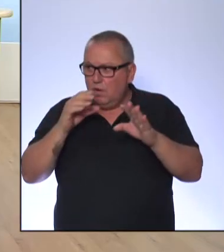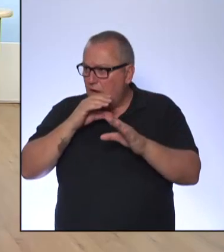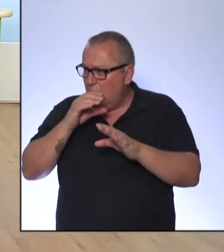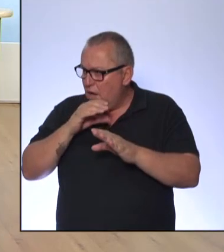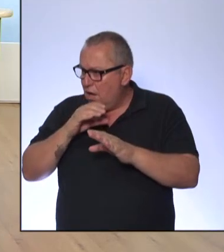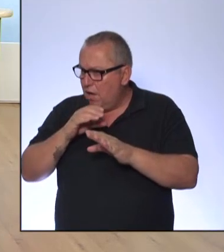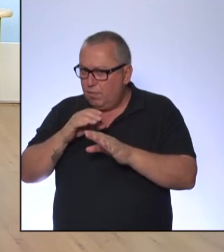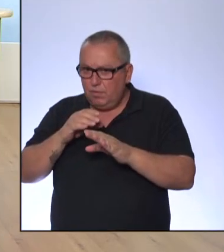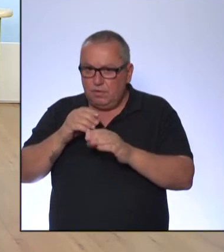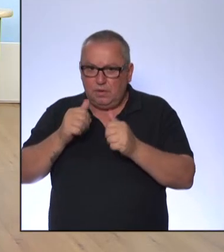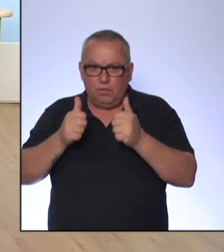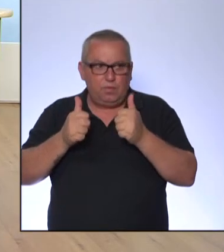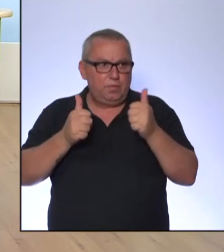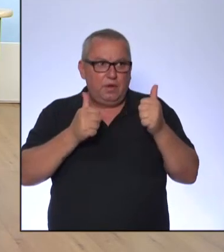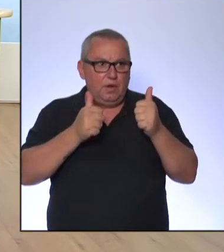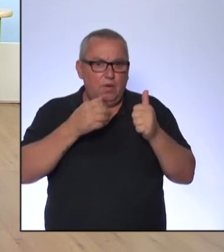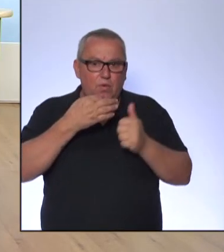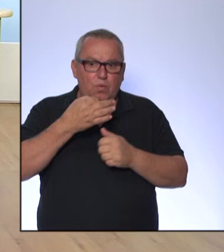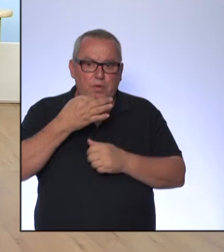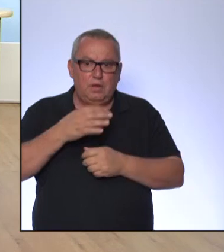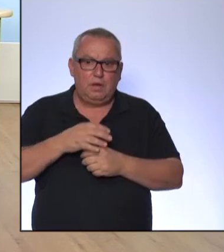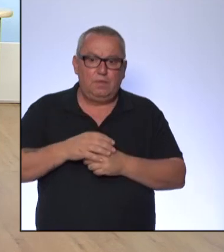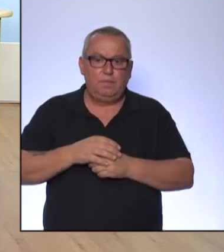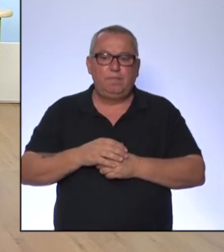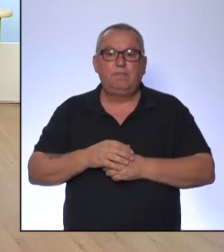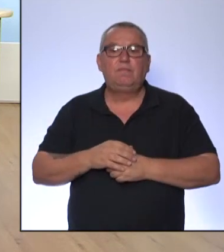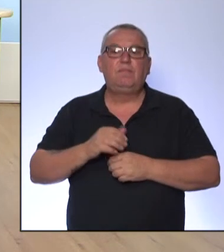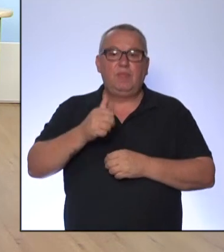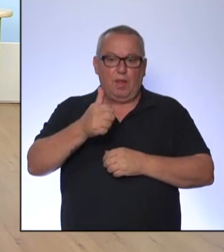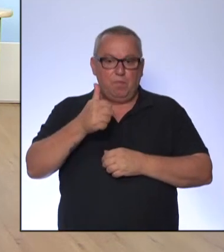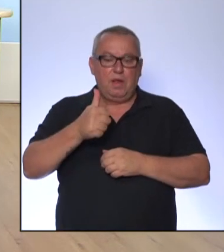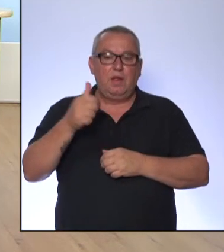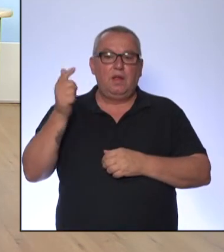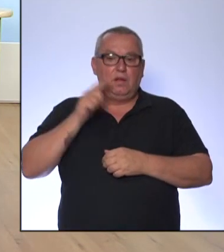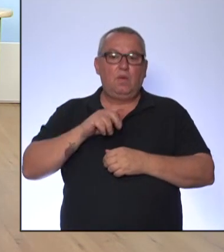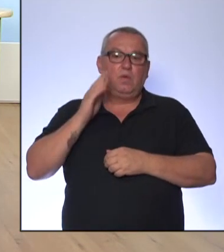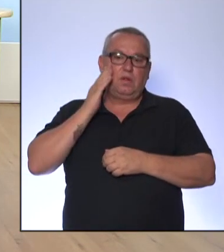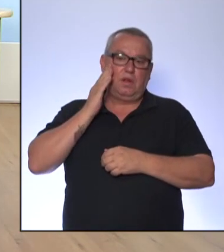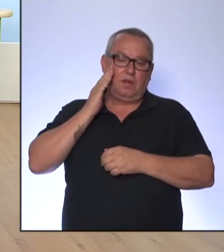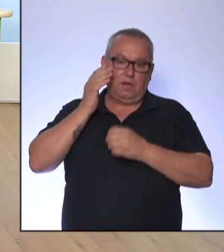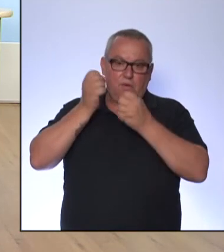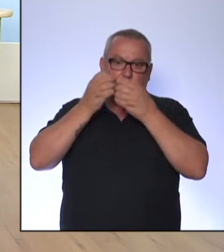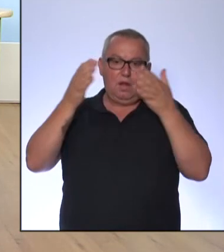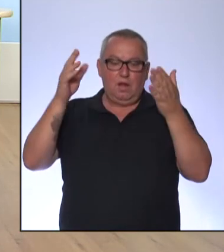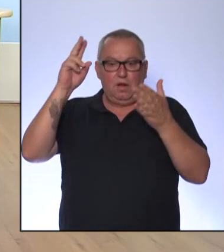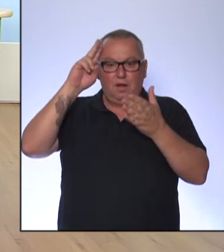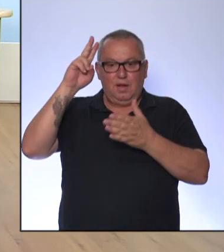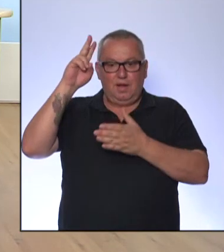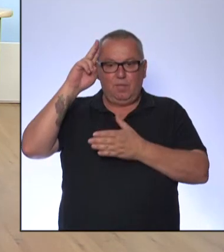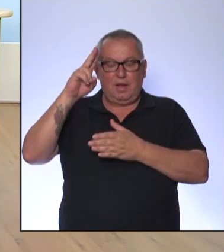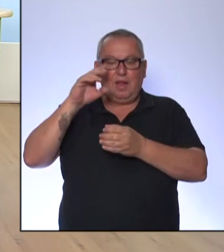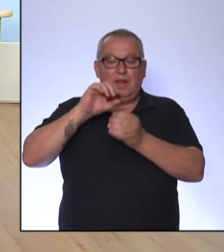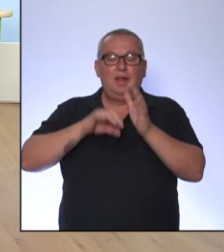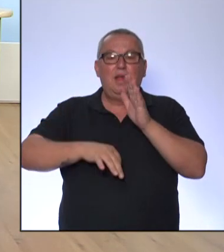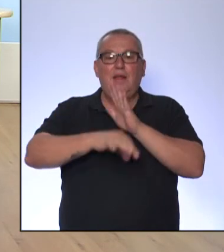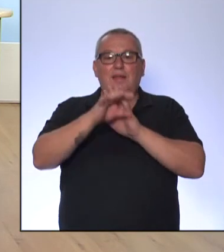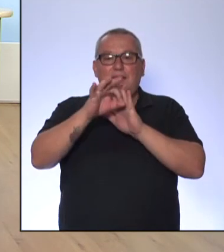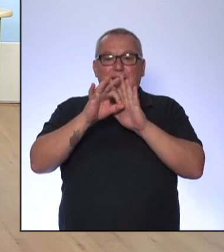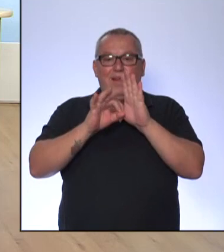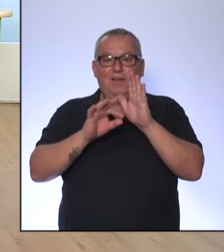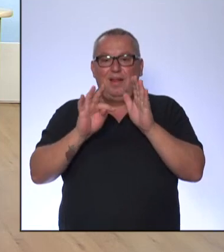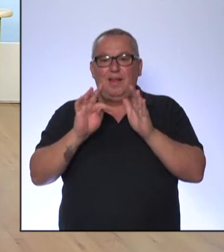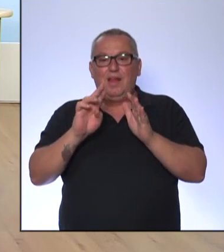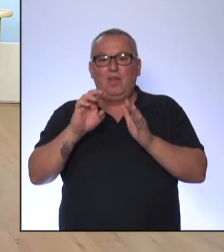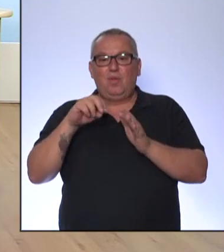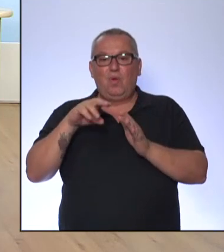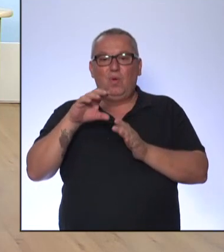rápido, Gi, tem algum comentário? Não, está indo bem, eles estão comentando aqui, lembraram das células-tronco, eles estão trazendo vários